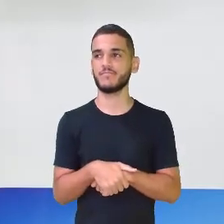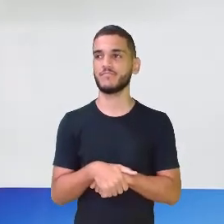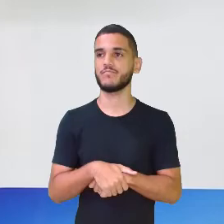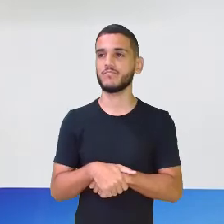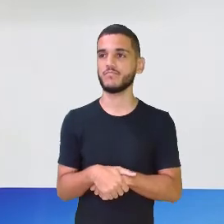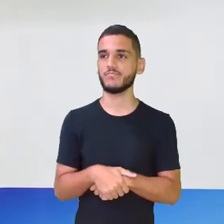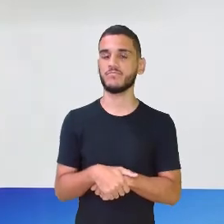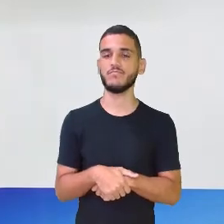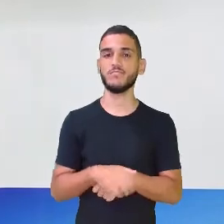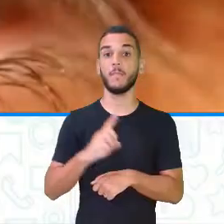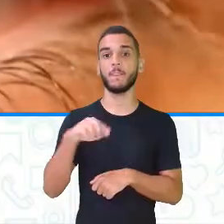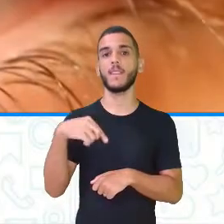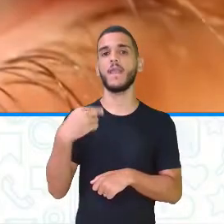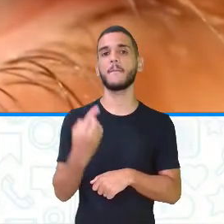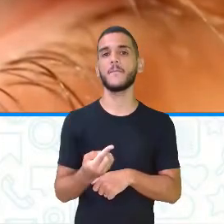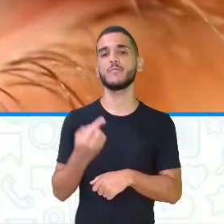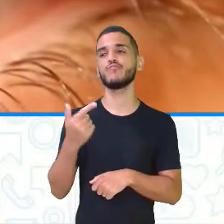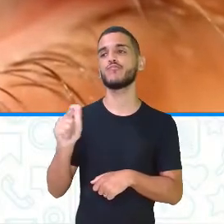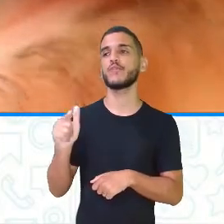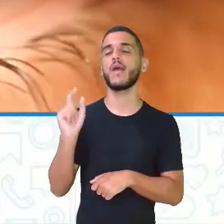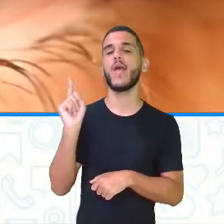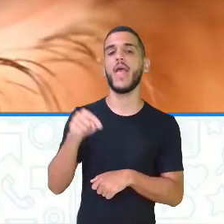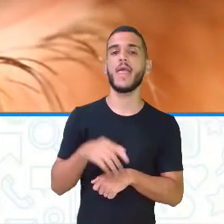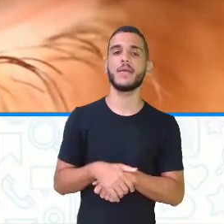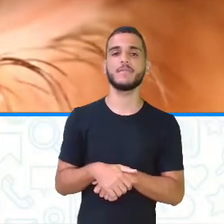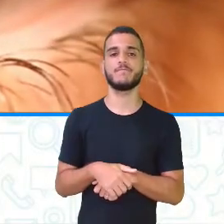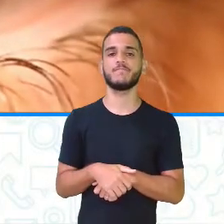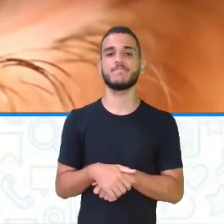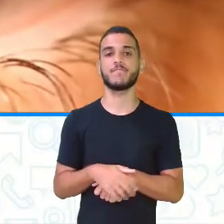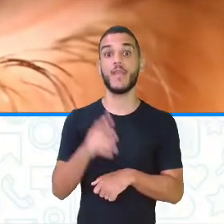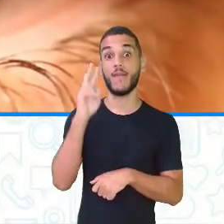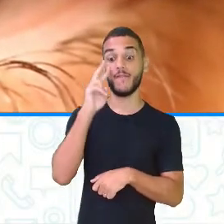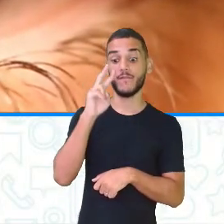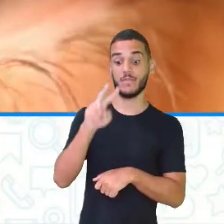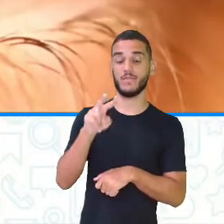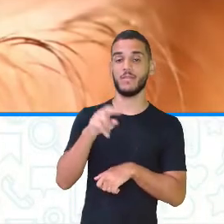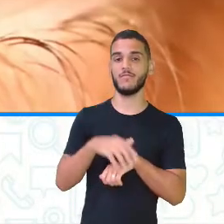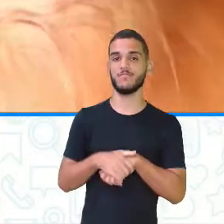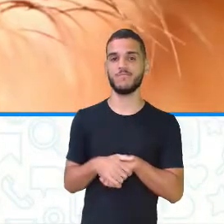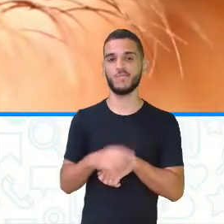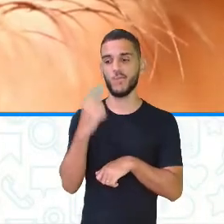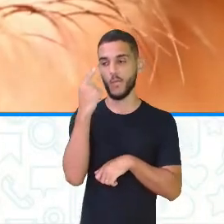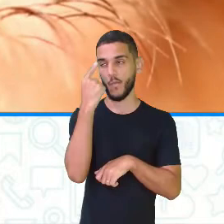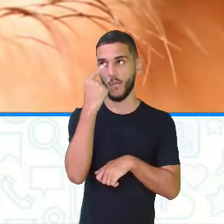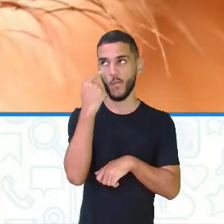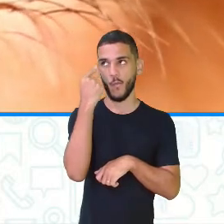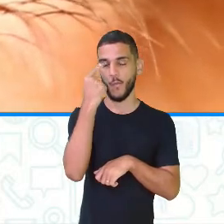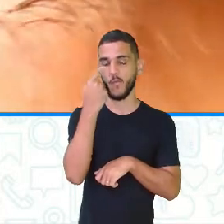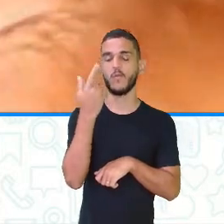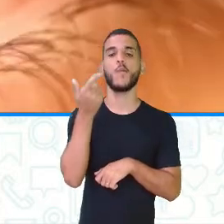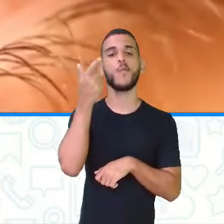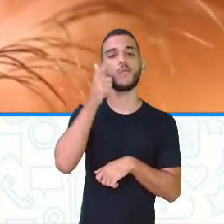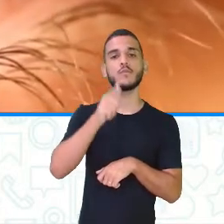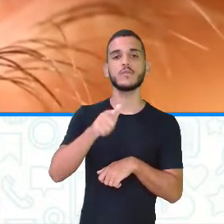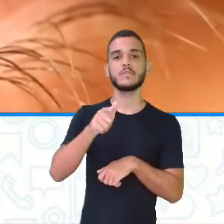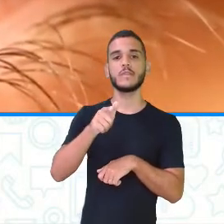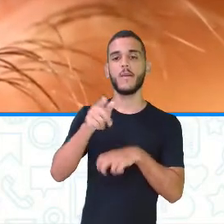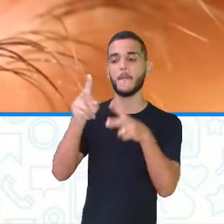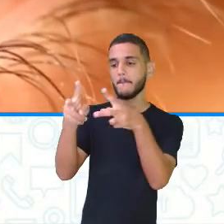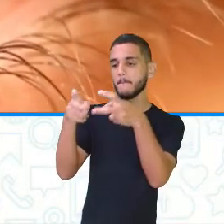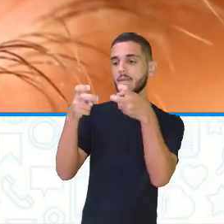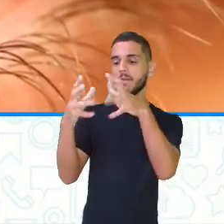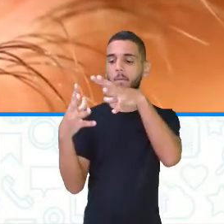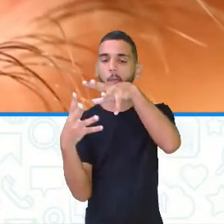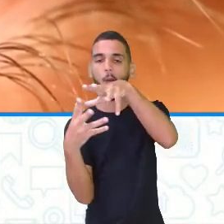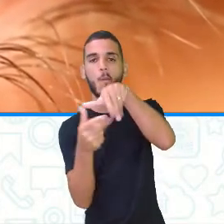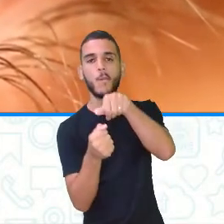do paladar, o outro sentido que é muito utilizado é o sentido da visão, que nós conseguimos enxergar através dos